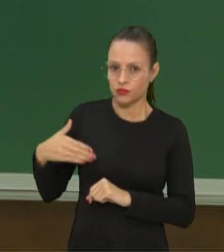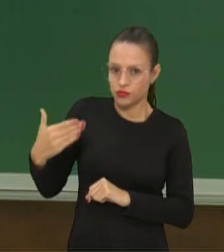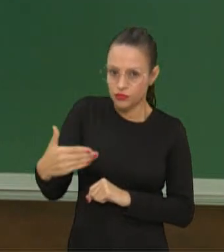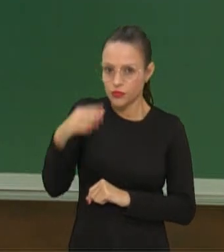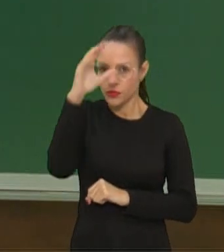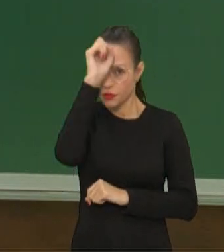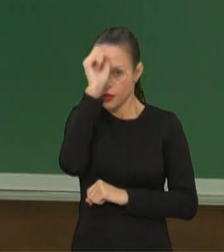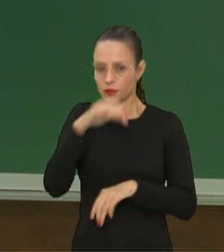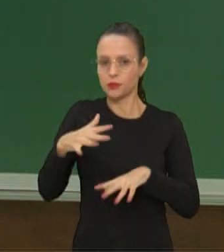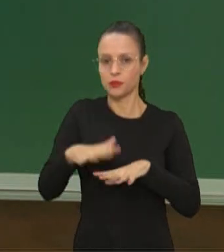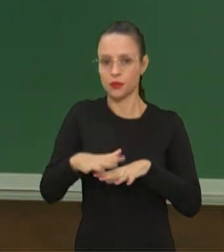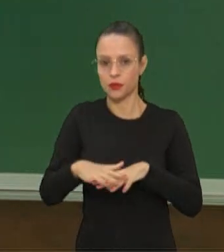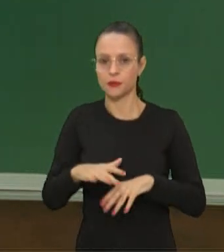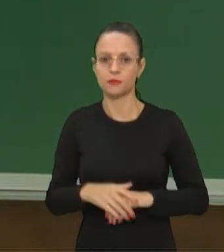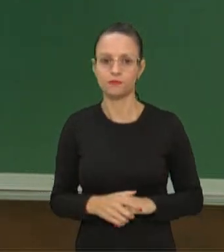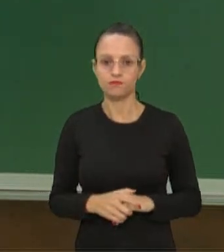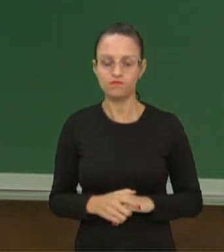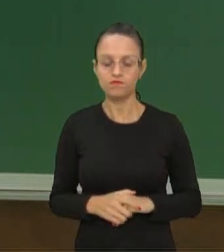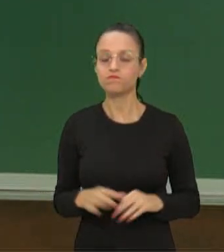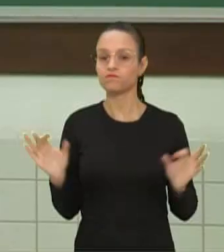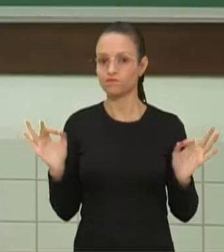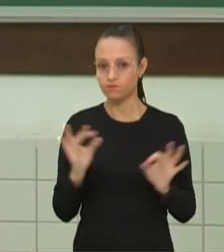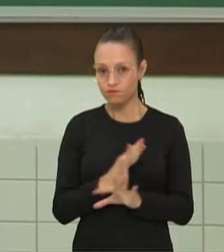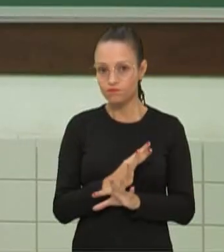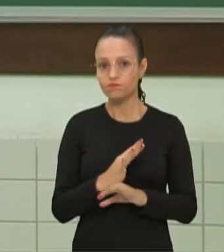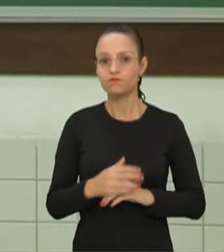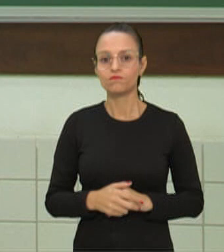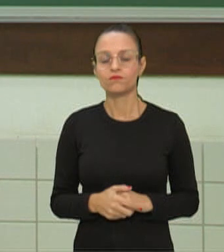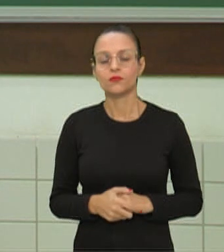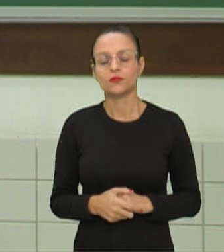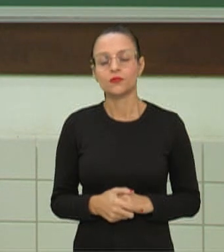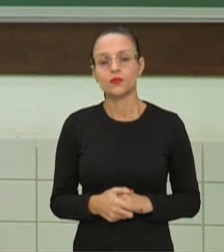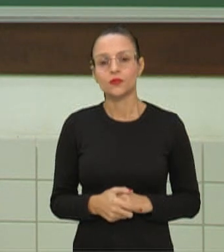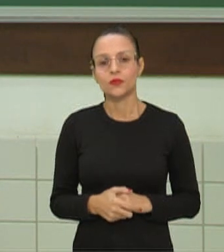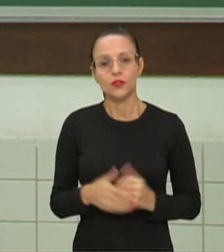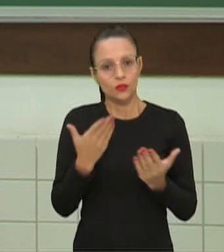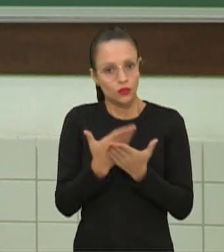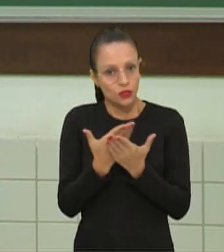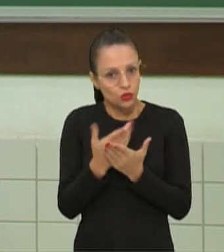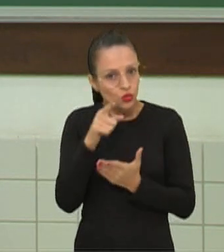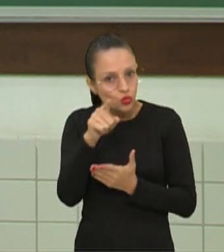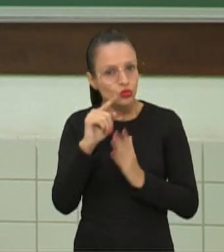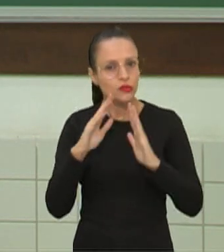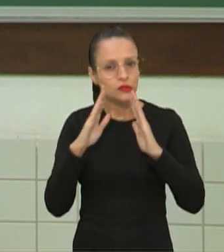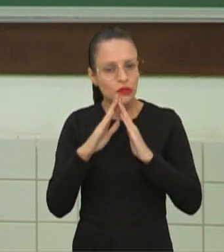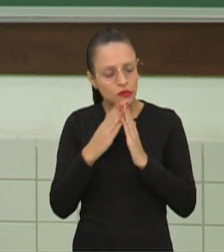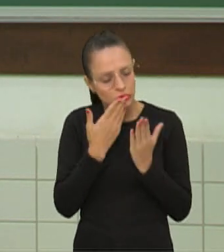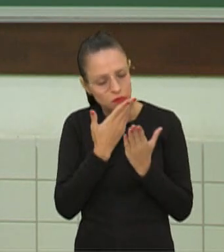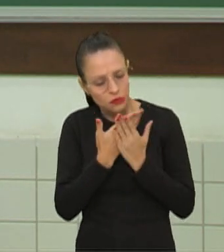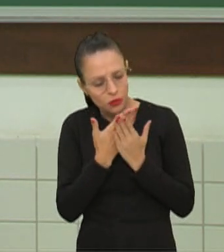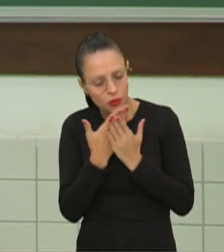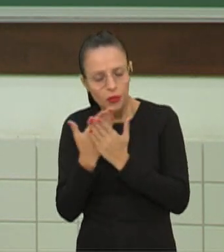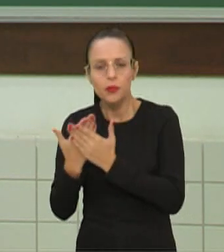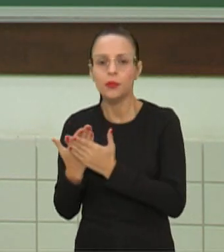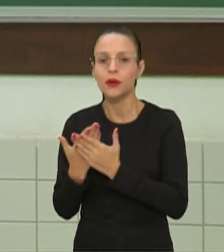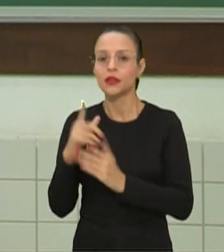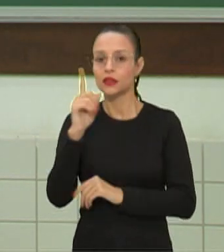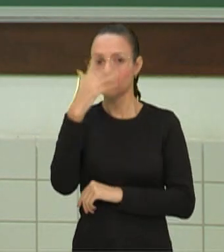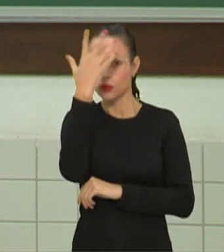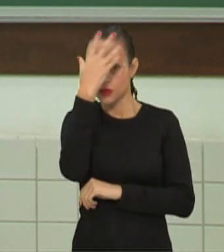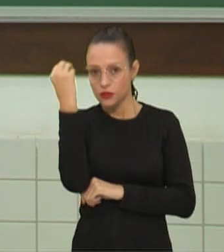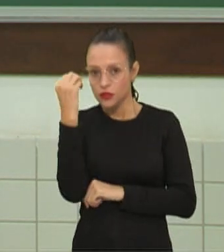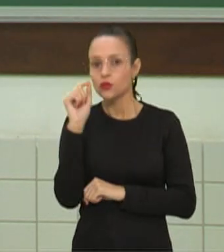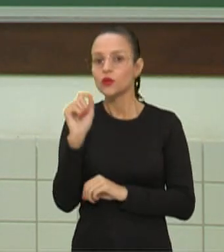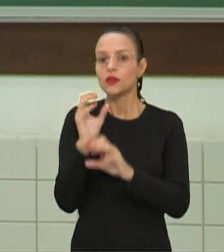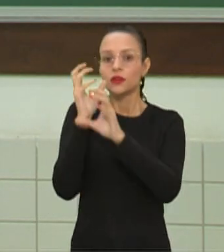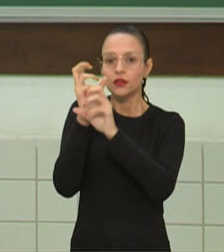matemática, certo? Feito isso, estude em casa, reveja essas situações e problemas. Não esquece de calcular